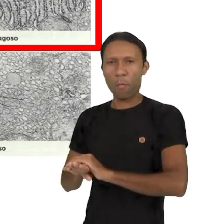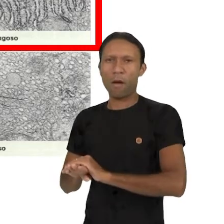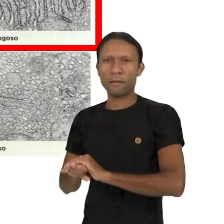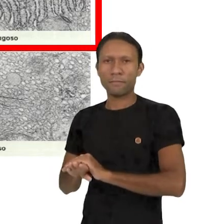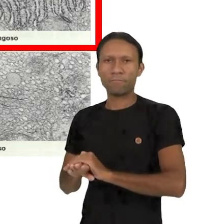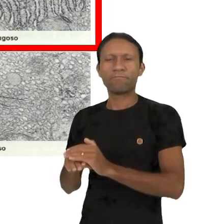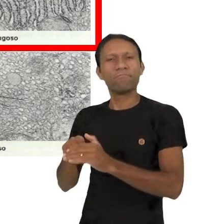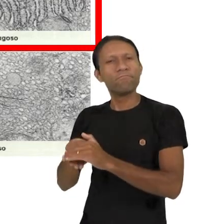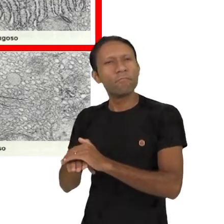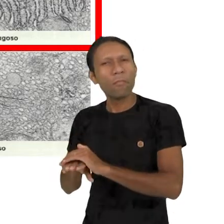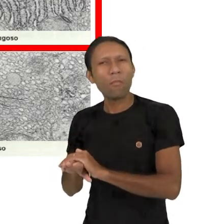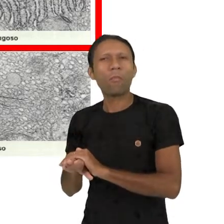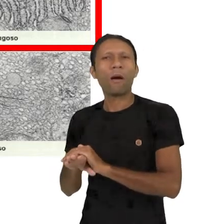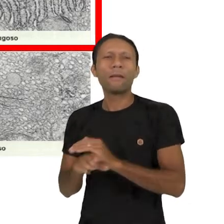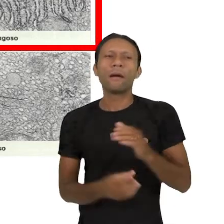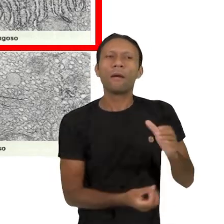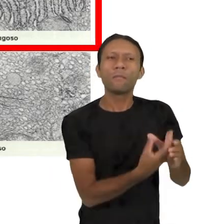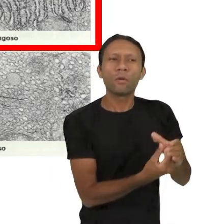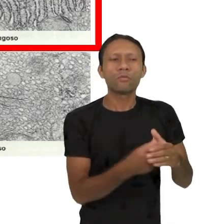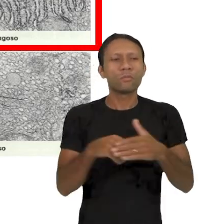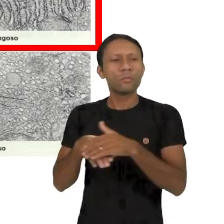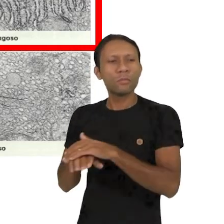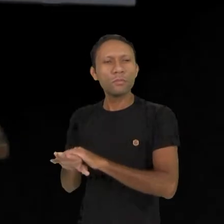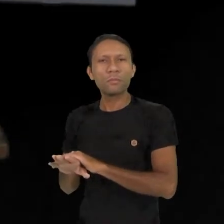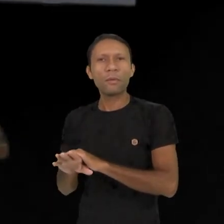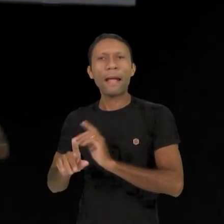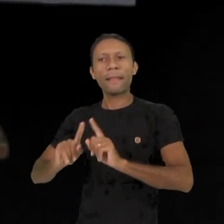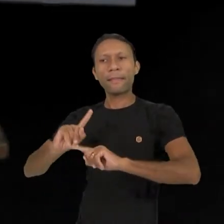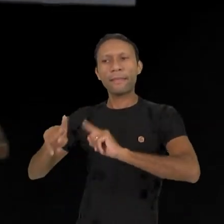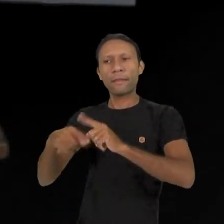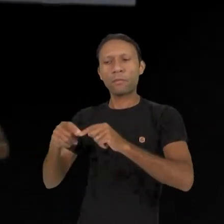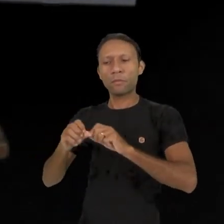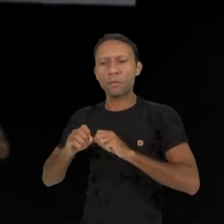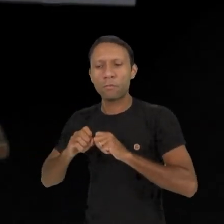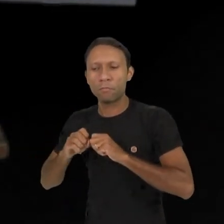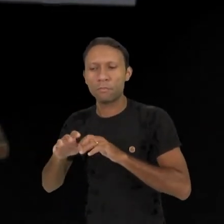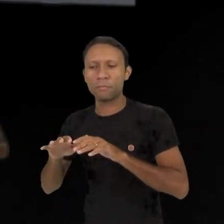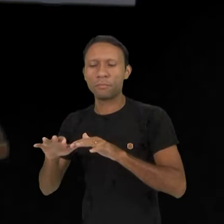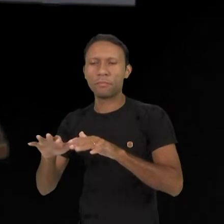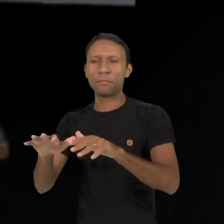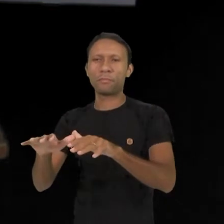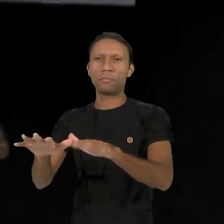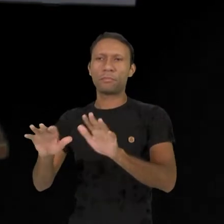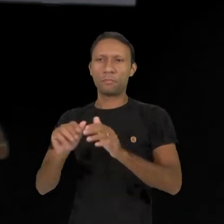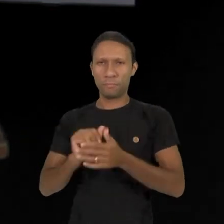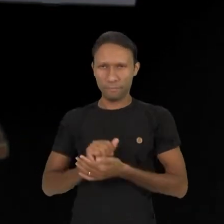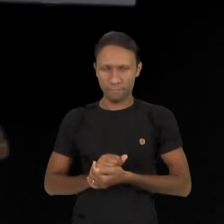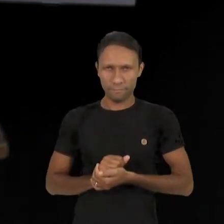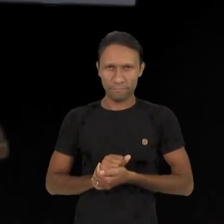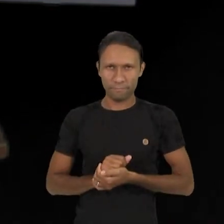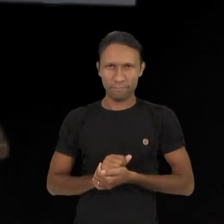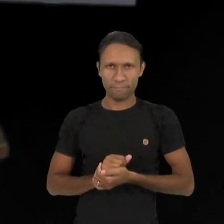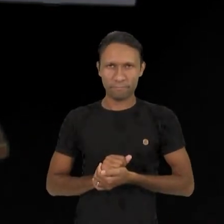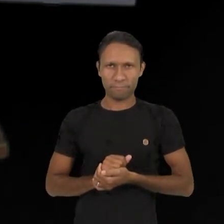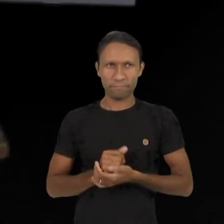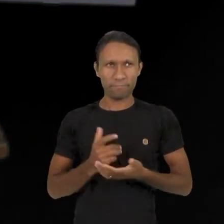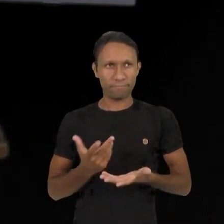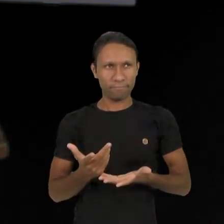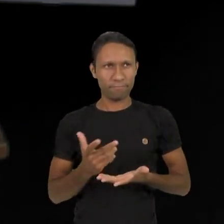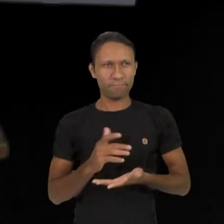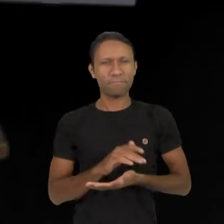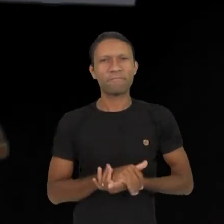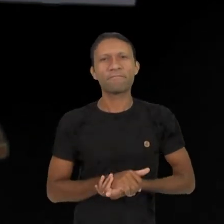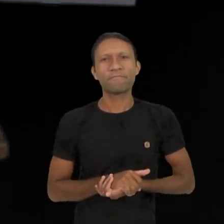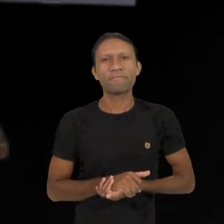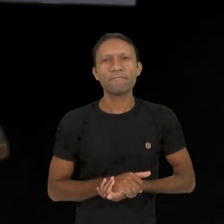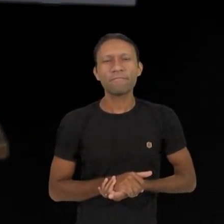tá? Lá, produz e armazena. E posteriormente ele é distribuído por outra organela. Tá? Que a gente vai falar mais à